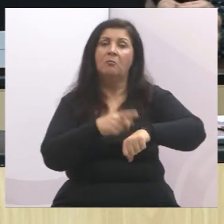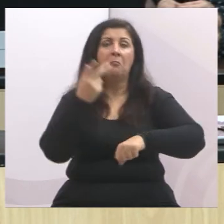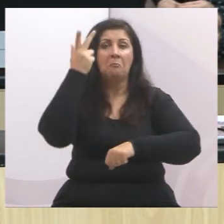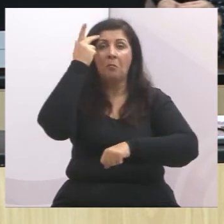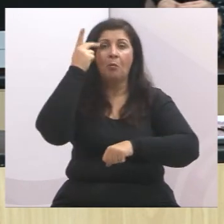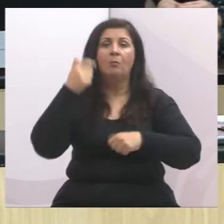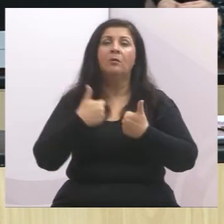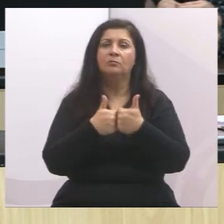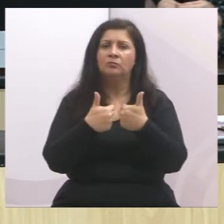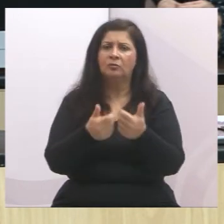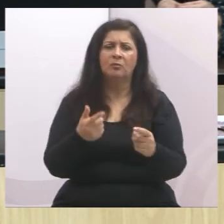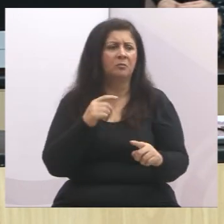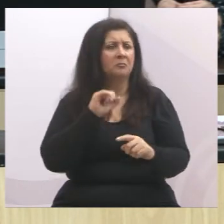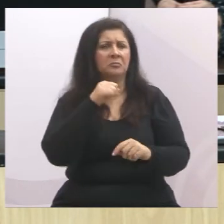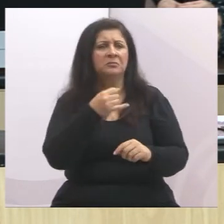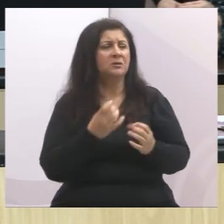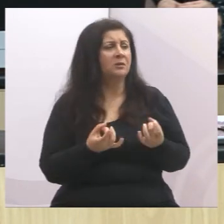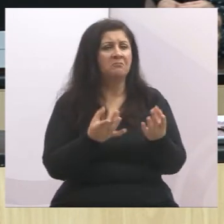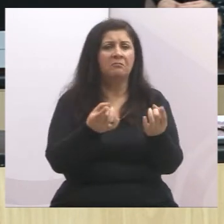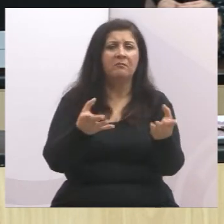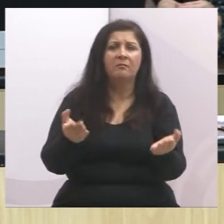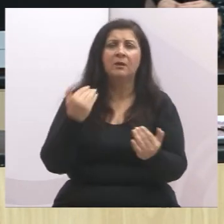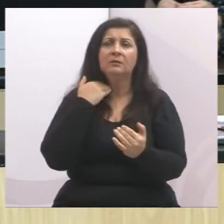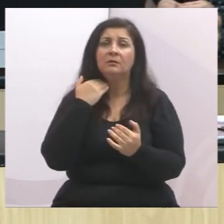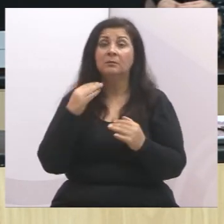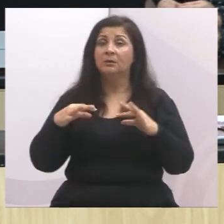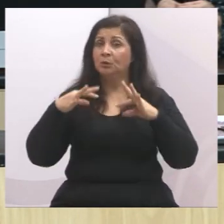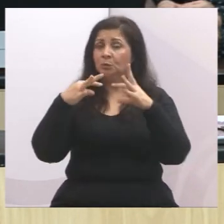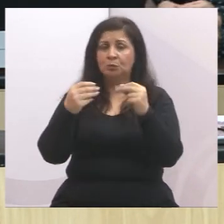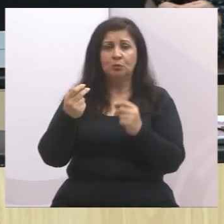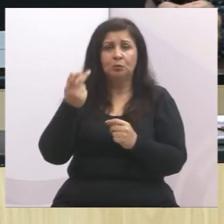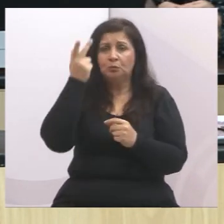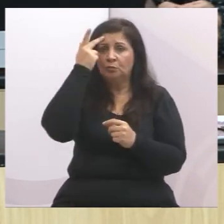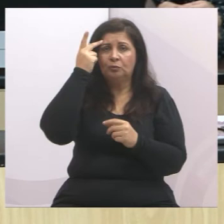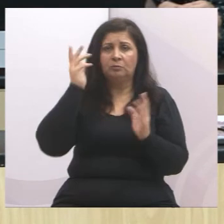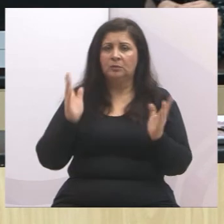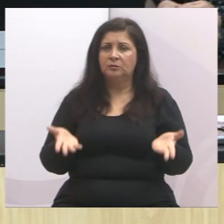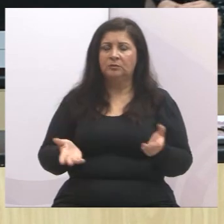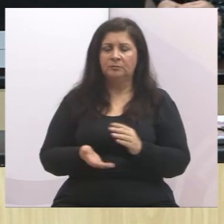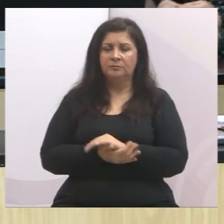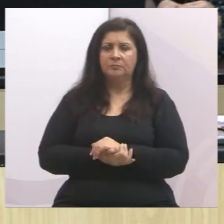observando que os comércios e bancos estarão com seus horários habituais de funcionamento?